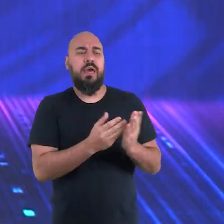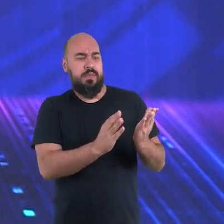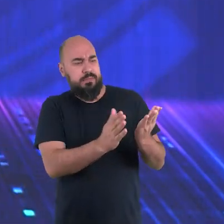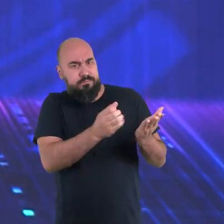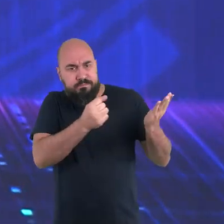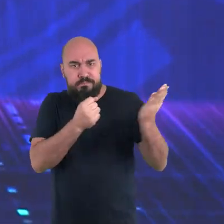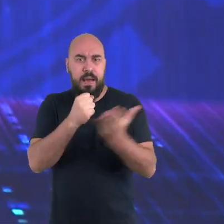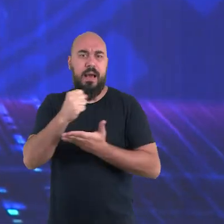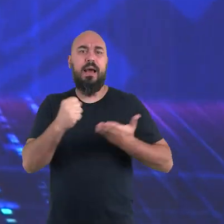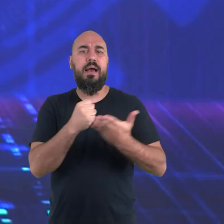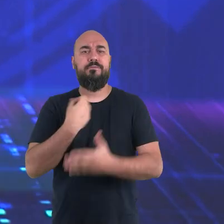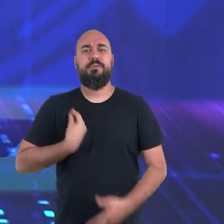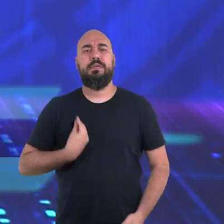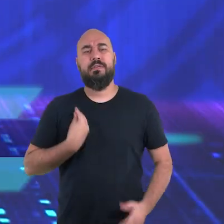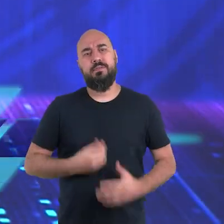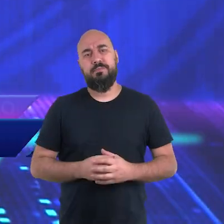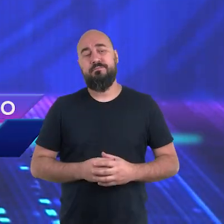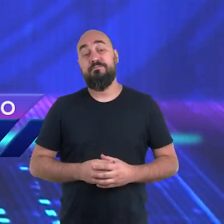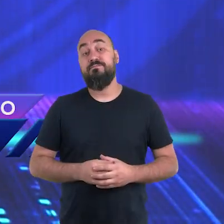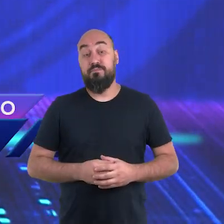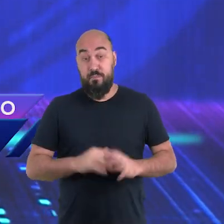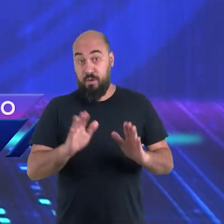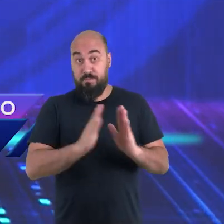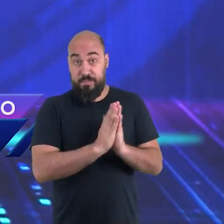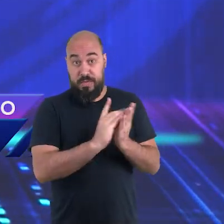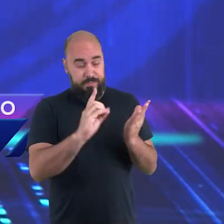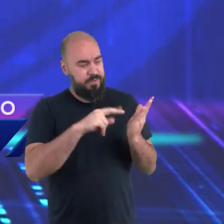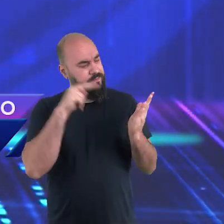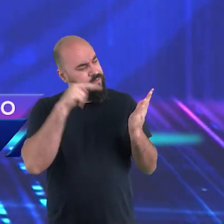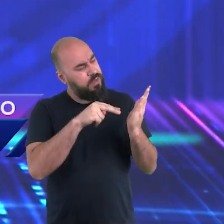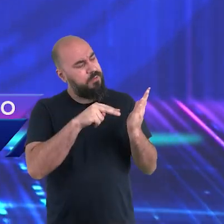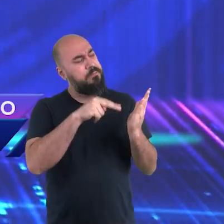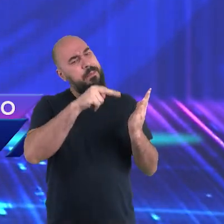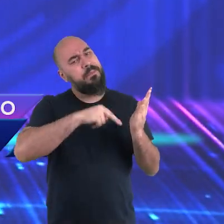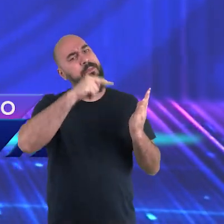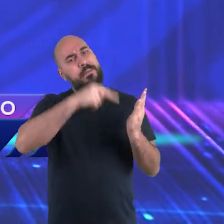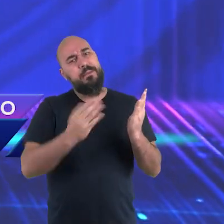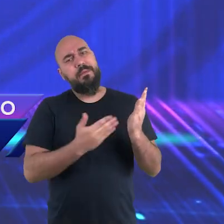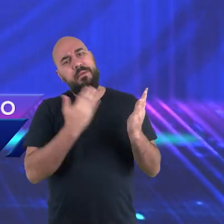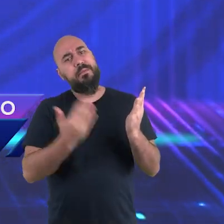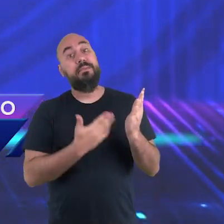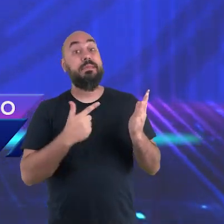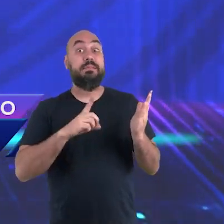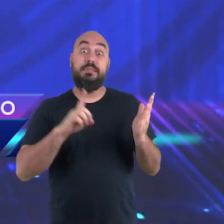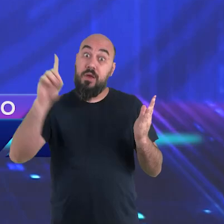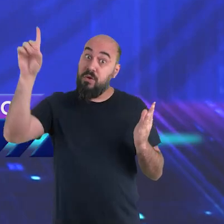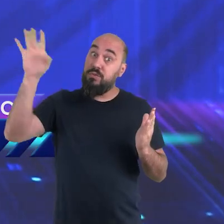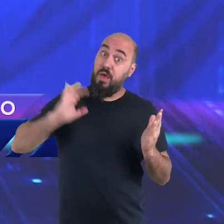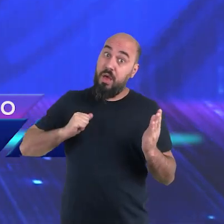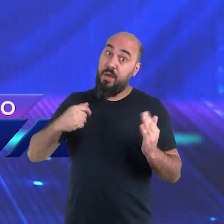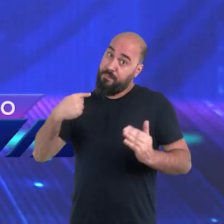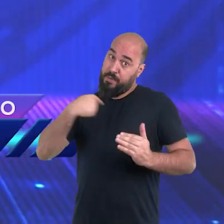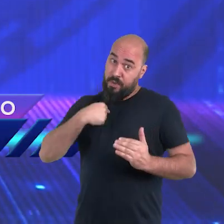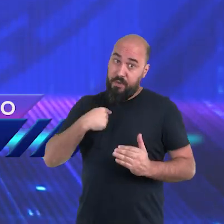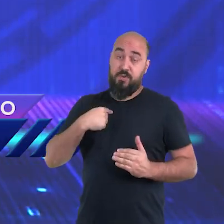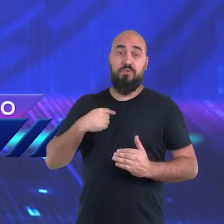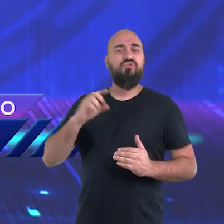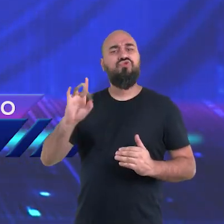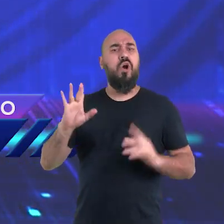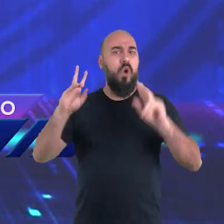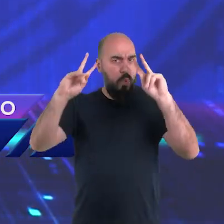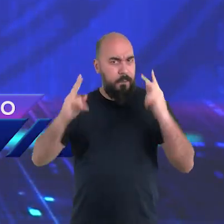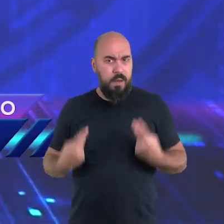nós olhamos para a palavra de Deus, vemos que Deus nos ama. Não apenas como humanidade, mas